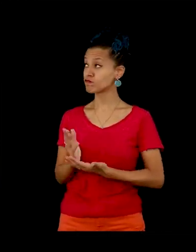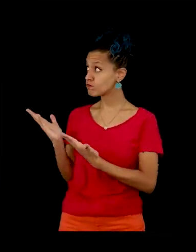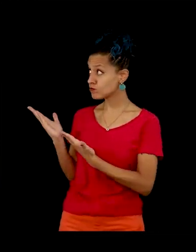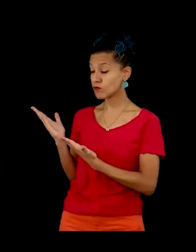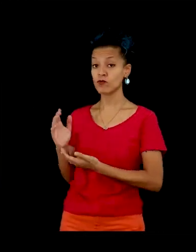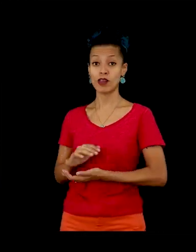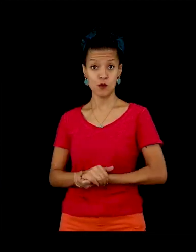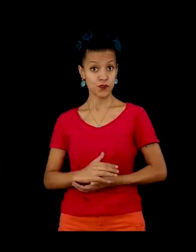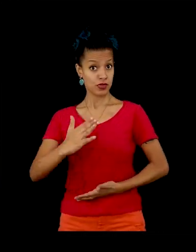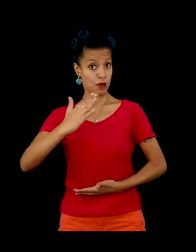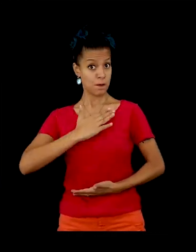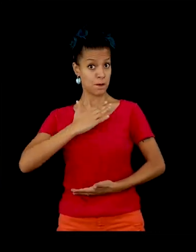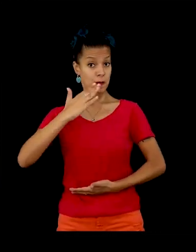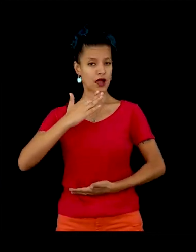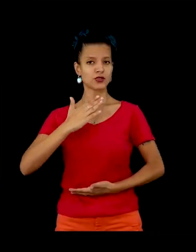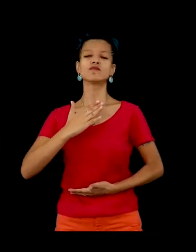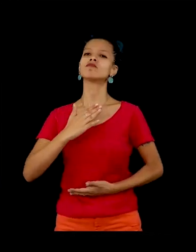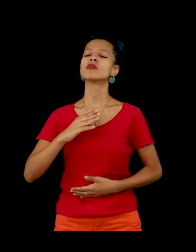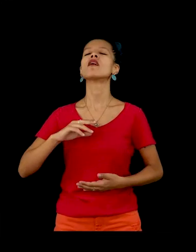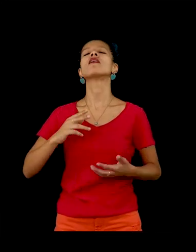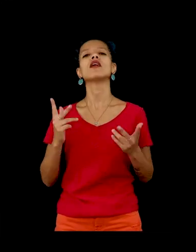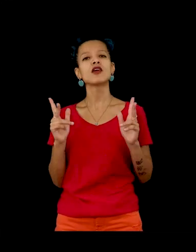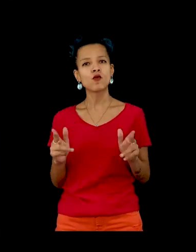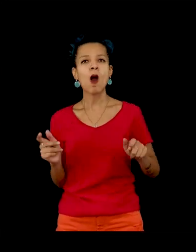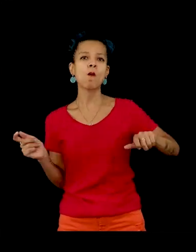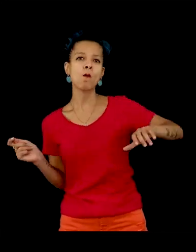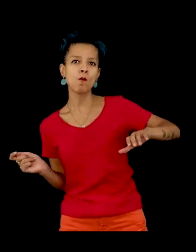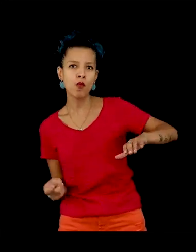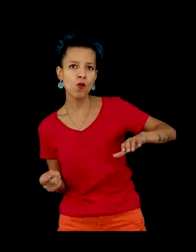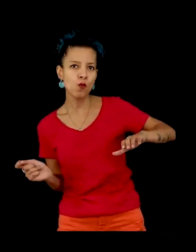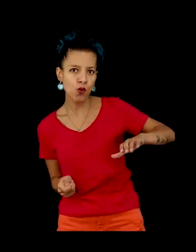A batida no peito é o bumbo.